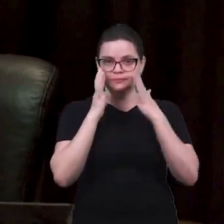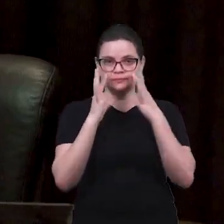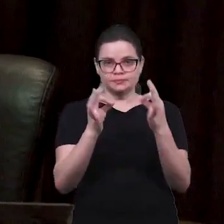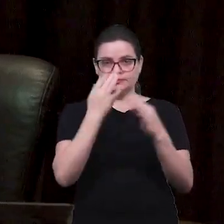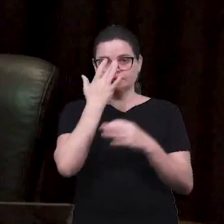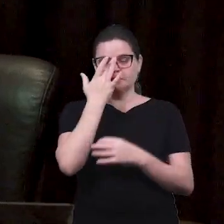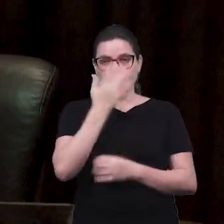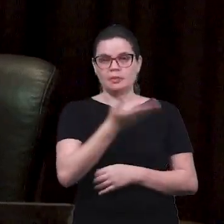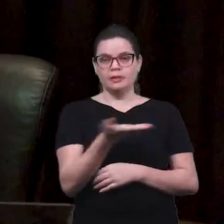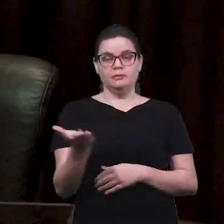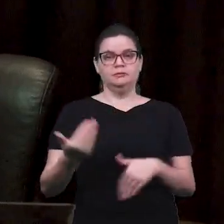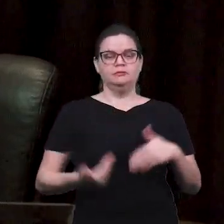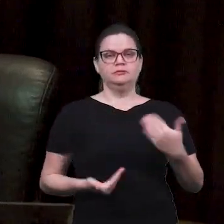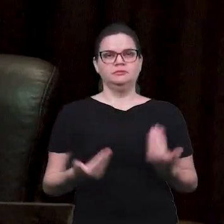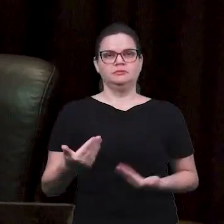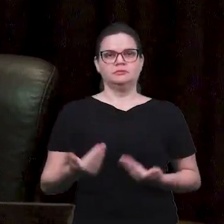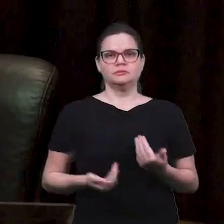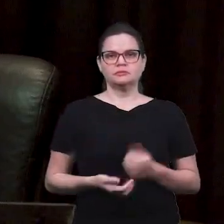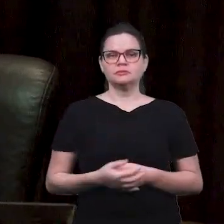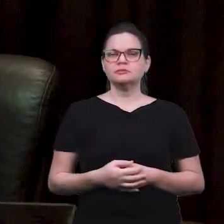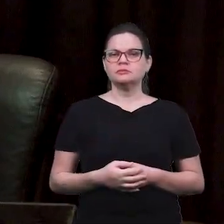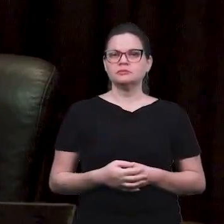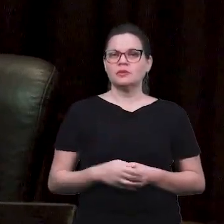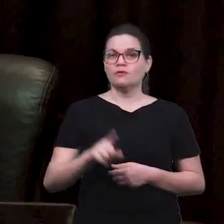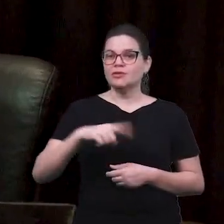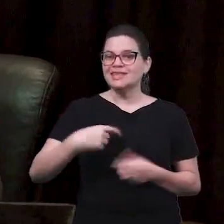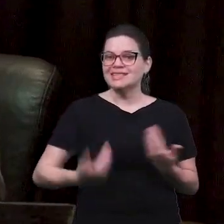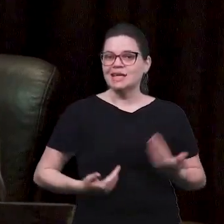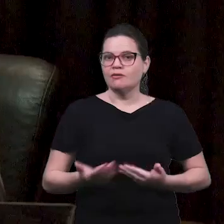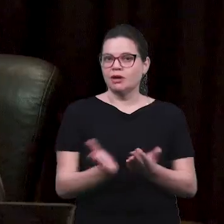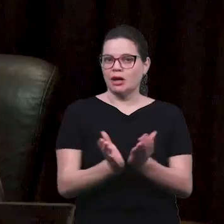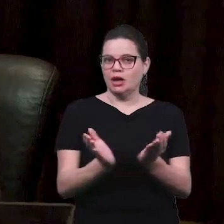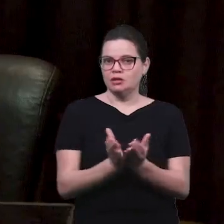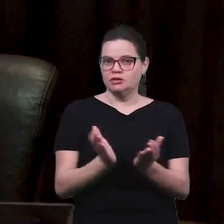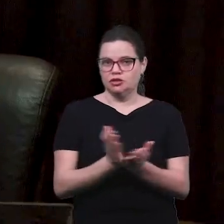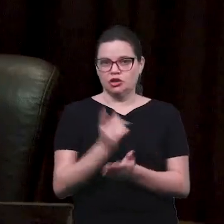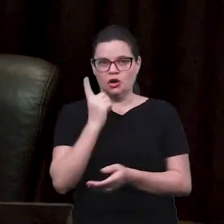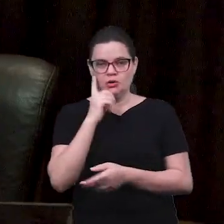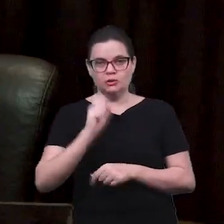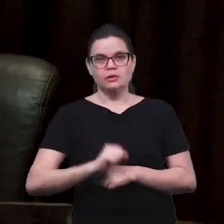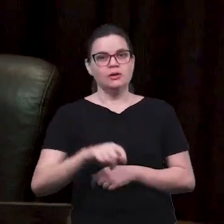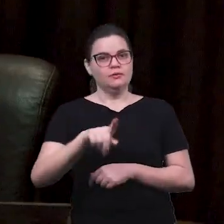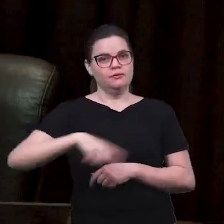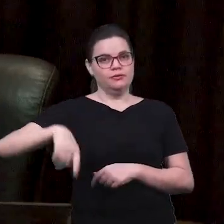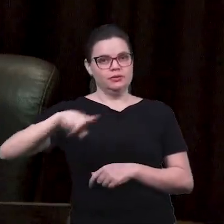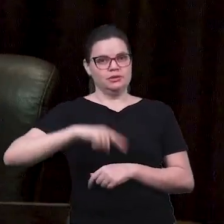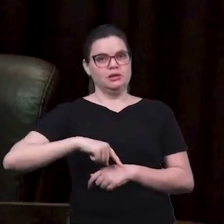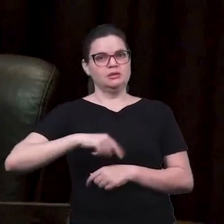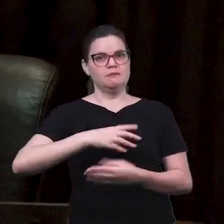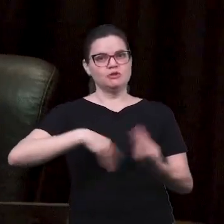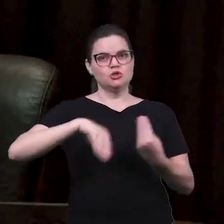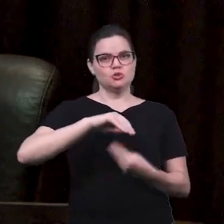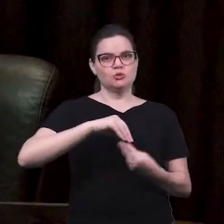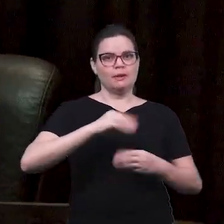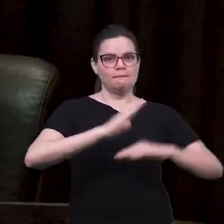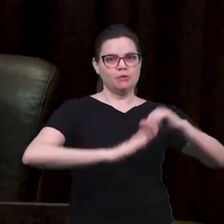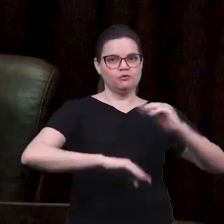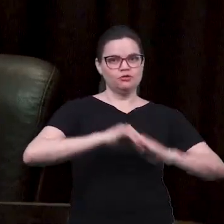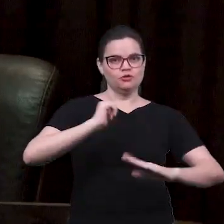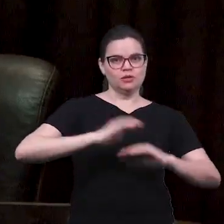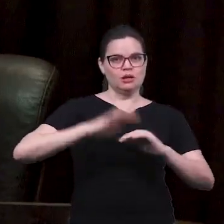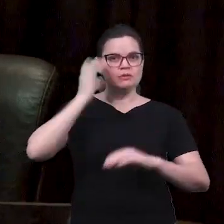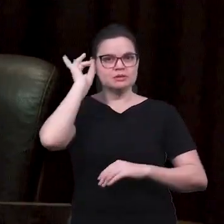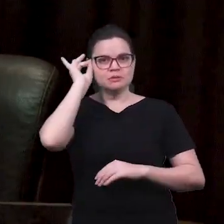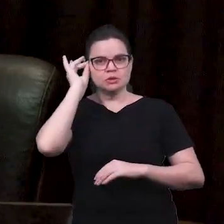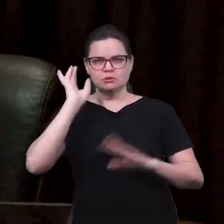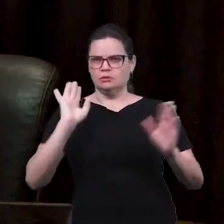podemos misturar a vida profissional com a vida espiritual. Nós temos que, sim, atendendo aquilo